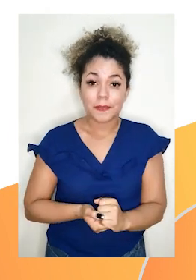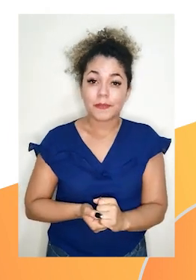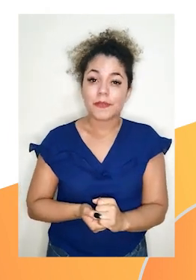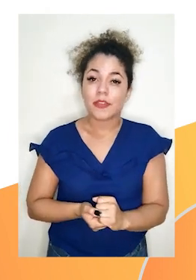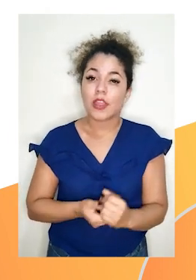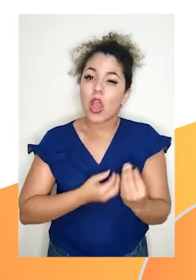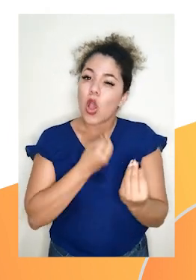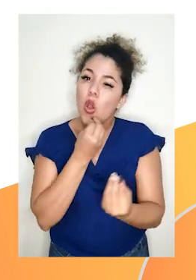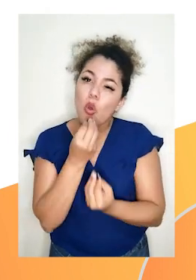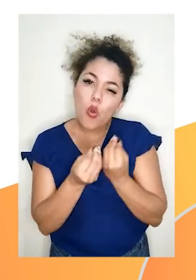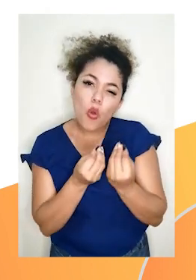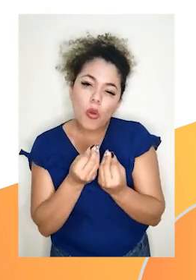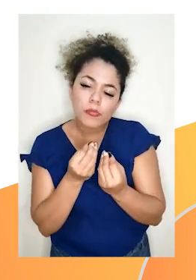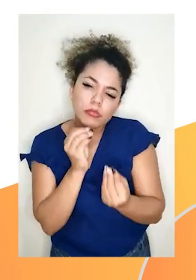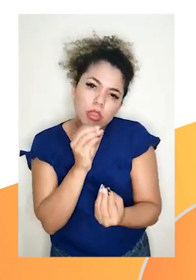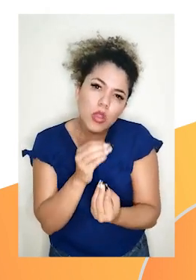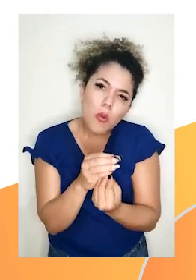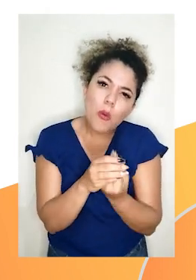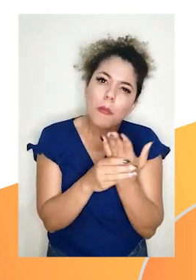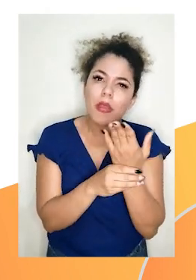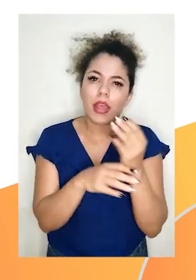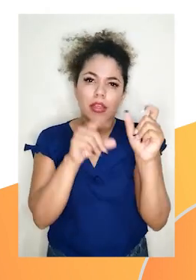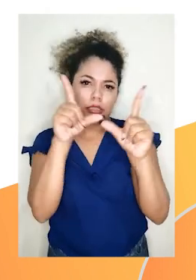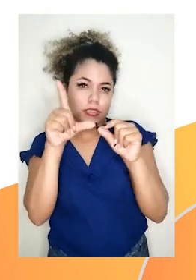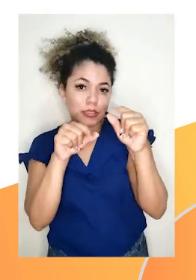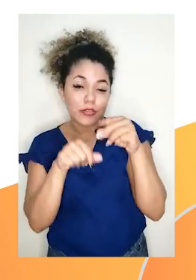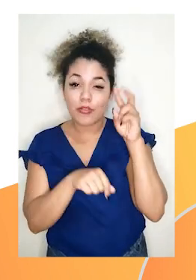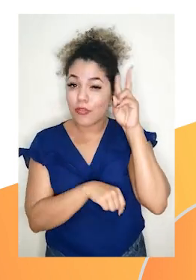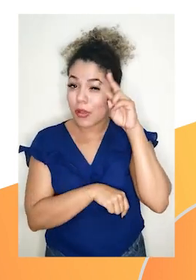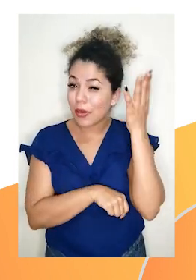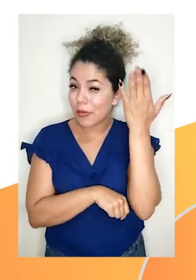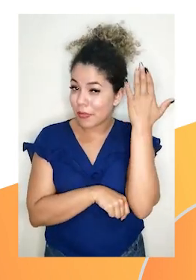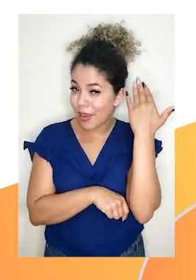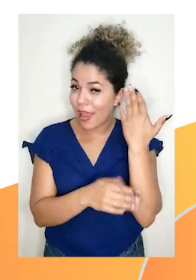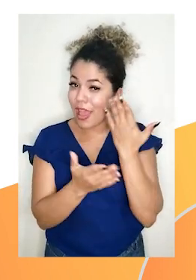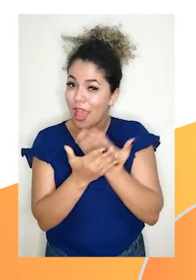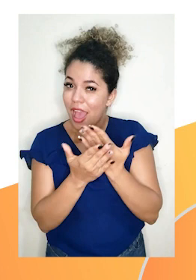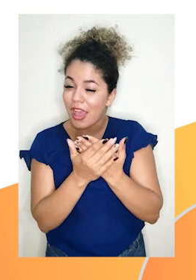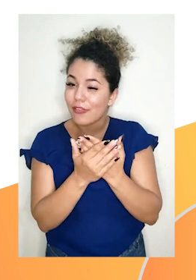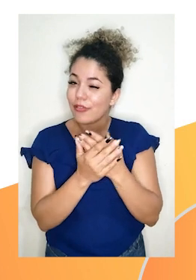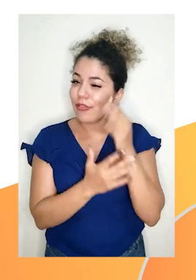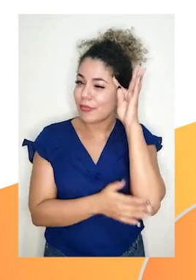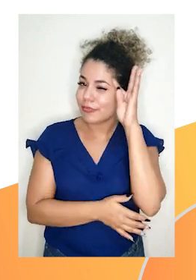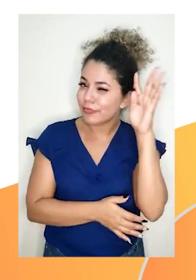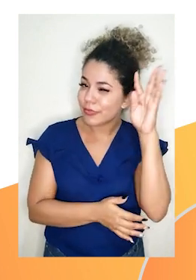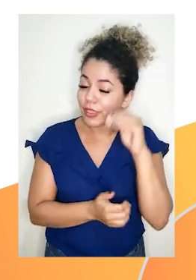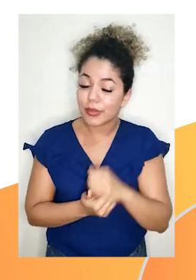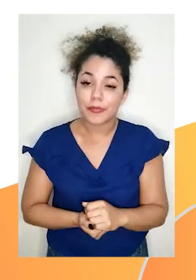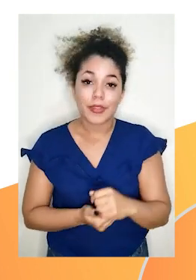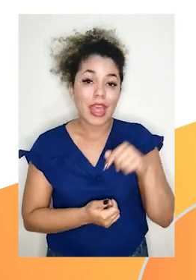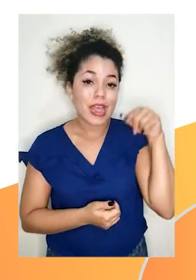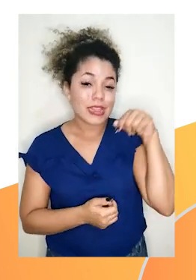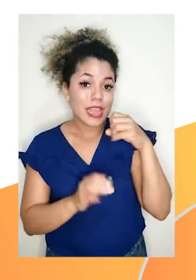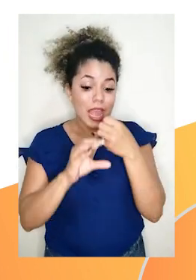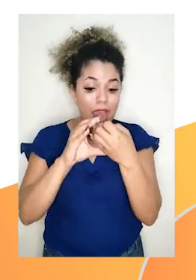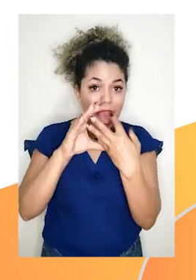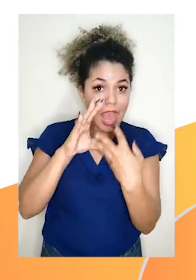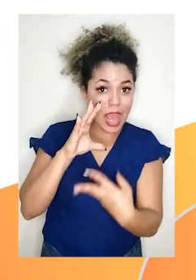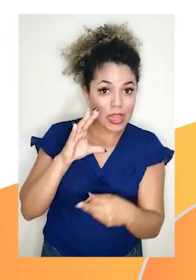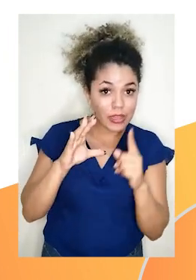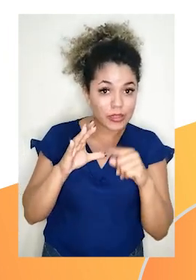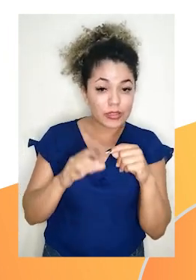Como que as estrelas se formam? Vamos relembrar uma aula que nós tivemos sobre astronomia? Aqui nós temos a caracterização